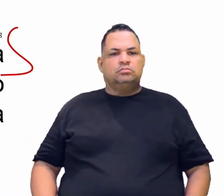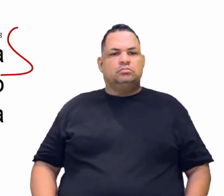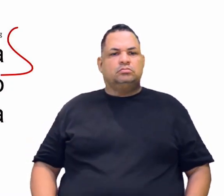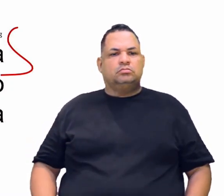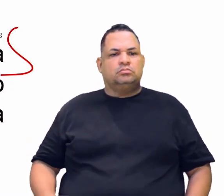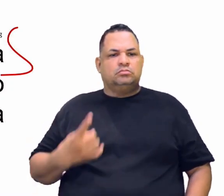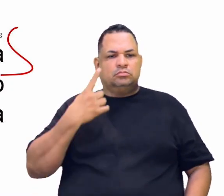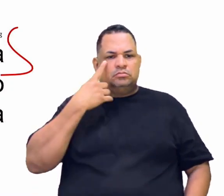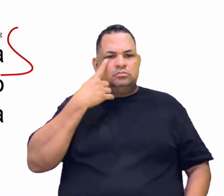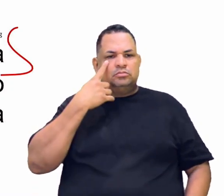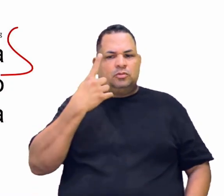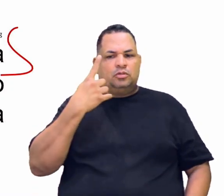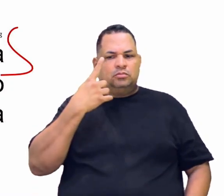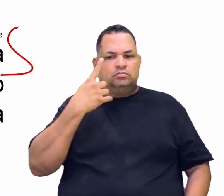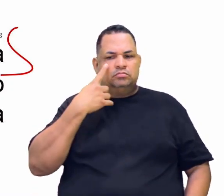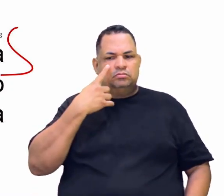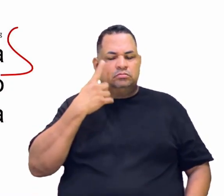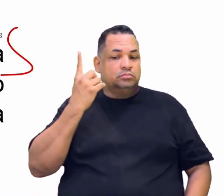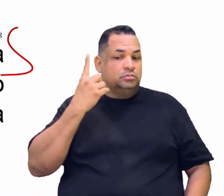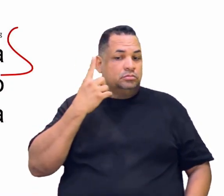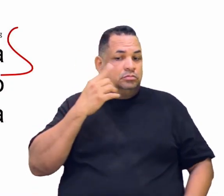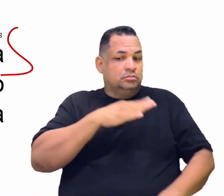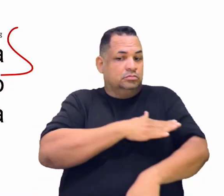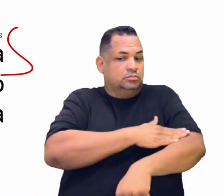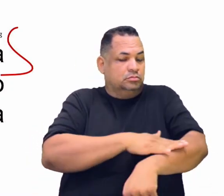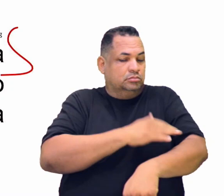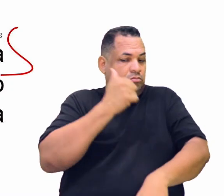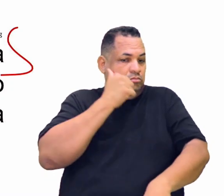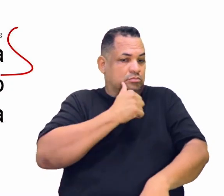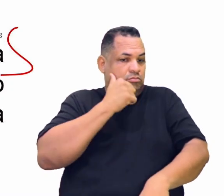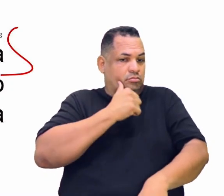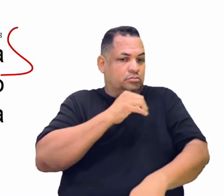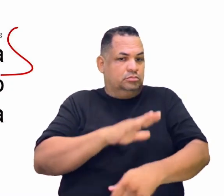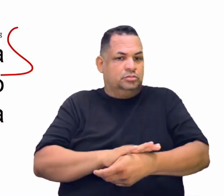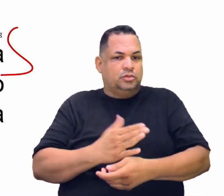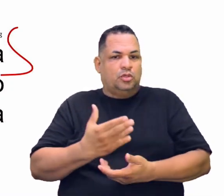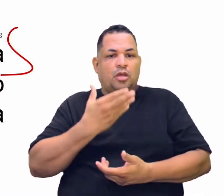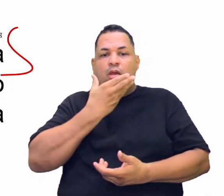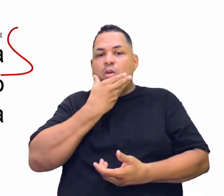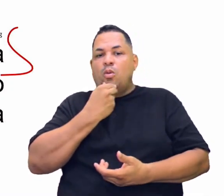dessas jovens indígenas e olha a pintura